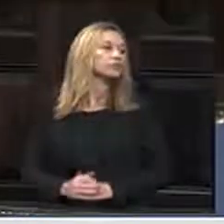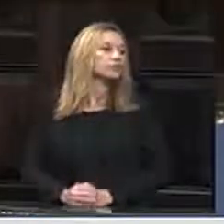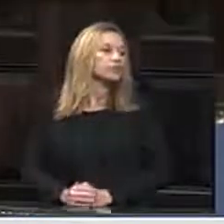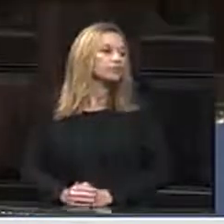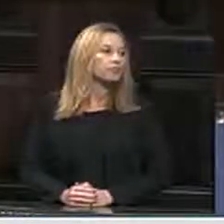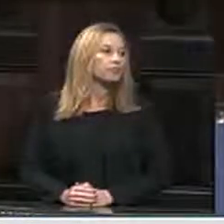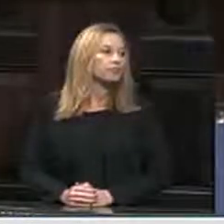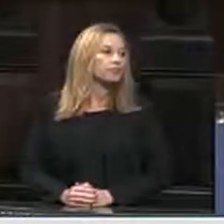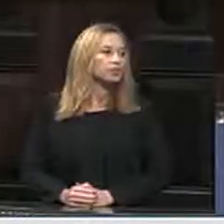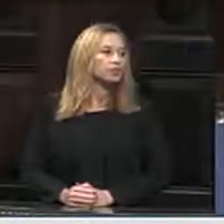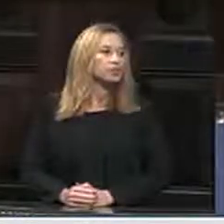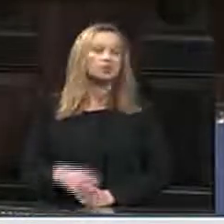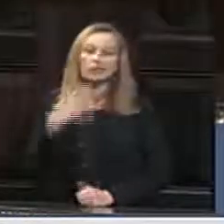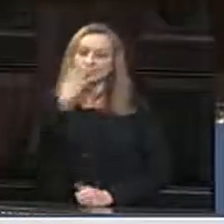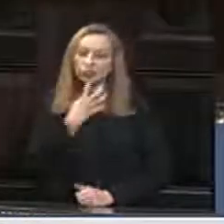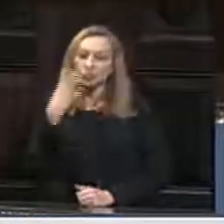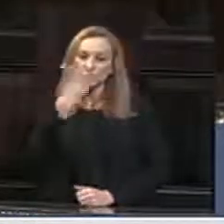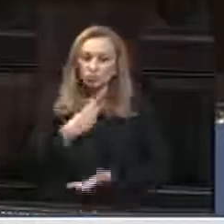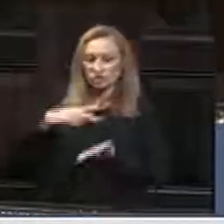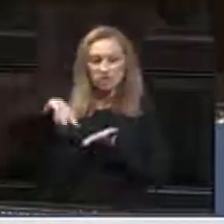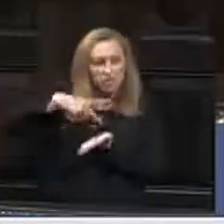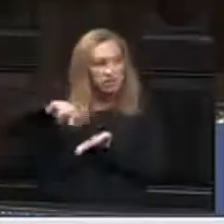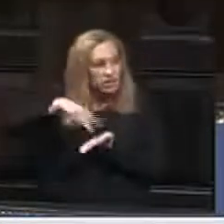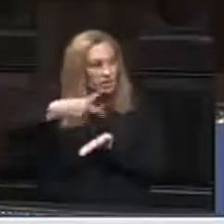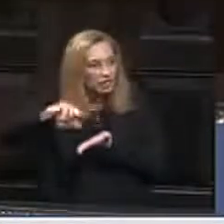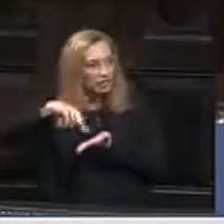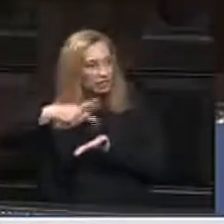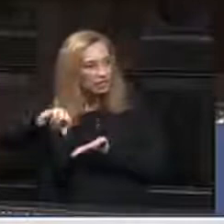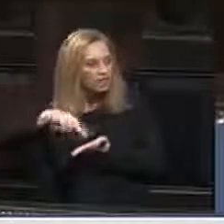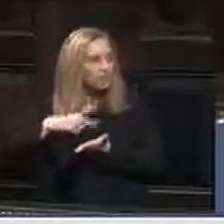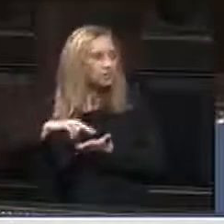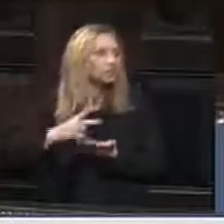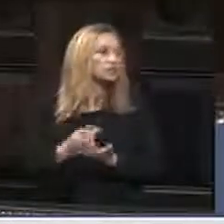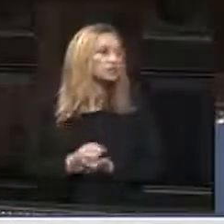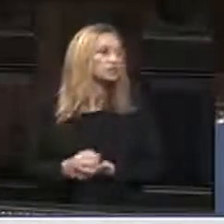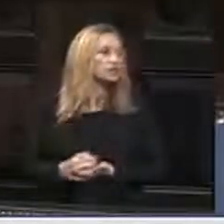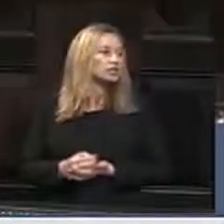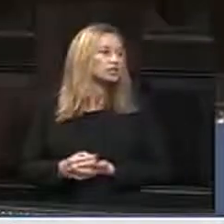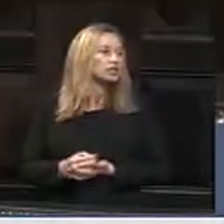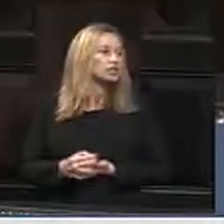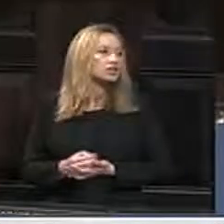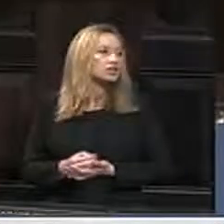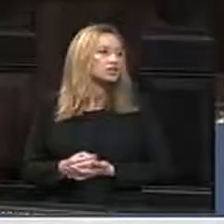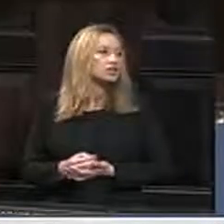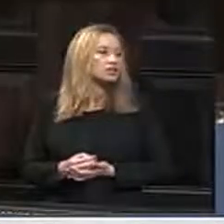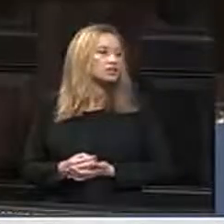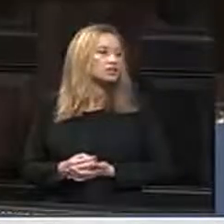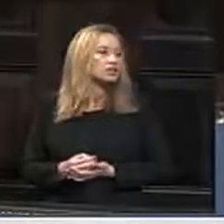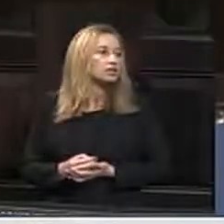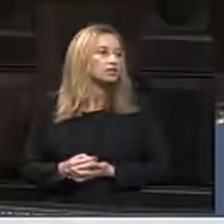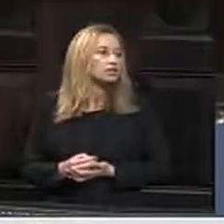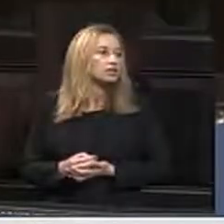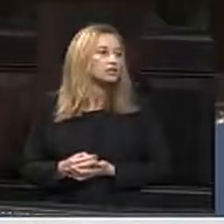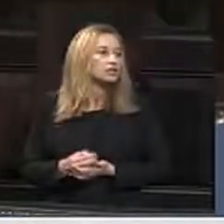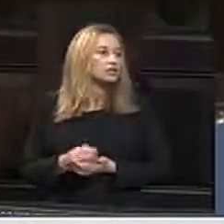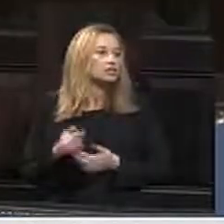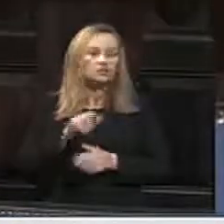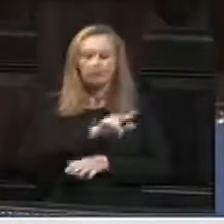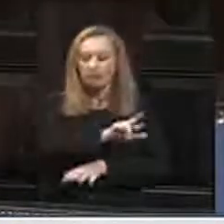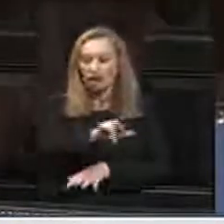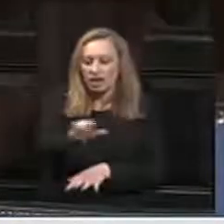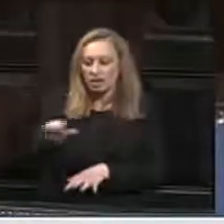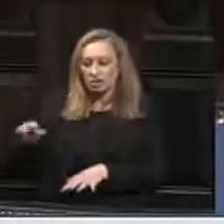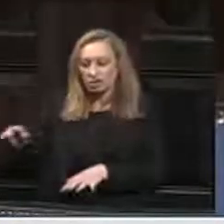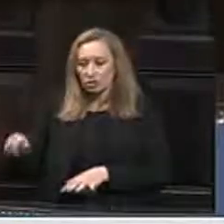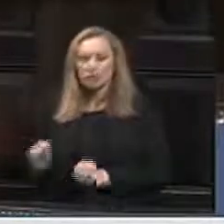público, a música, a dança, ou seja, os divertimentos, a diversidade que possa